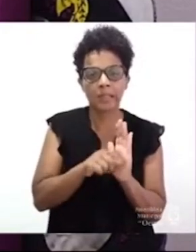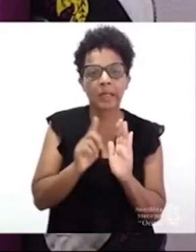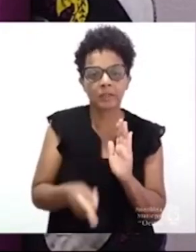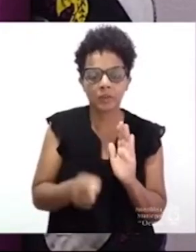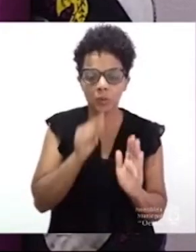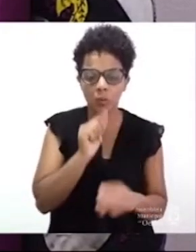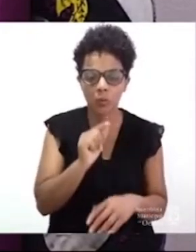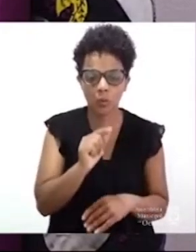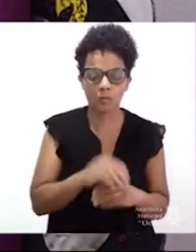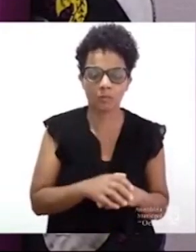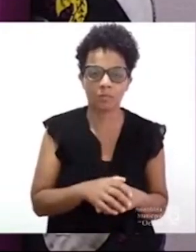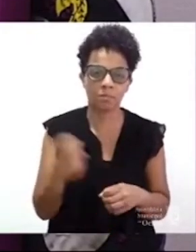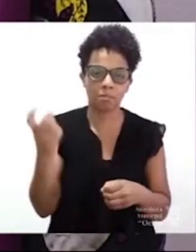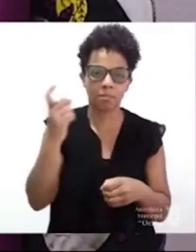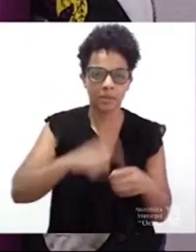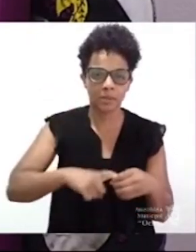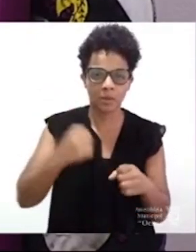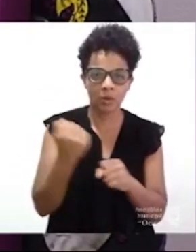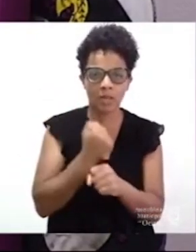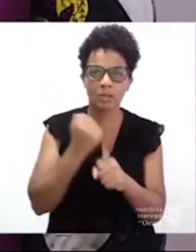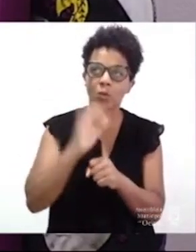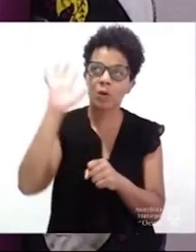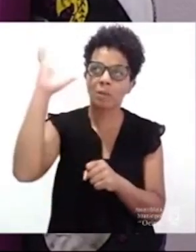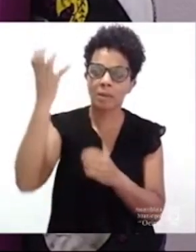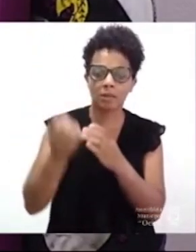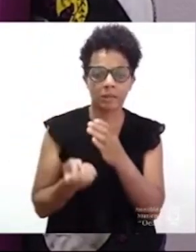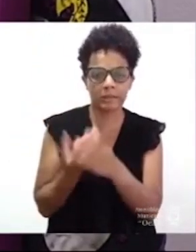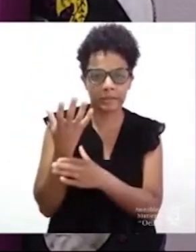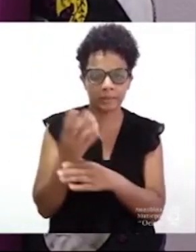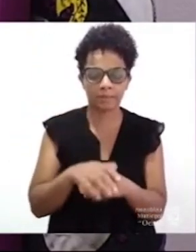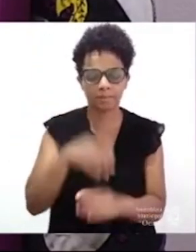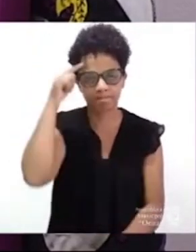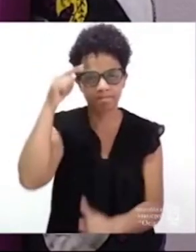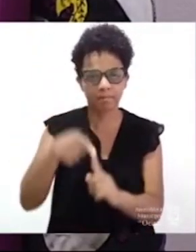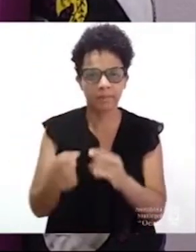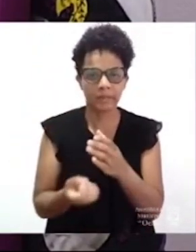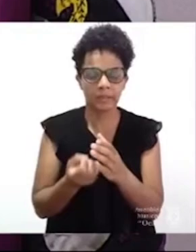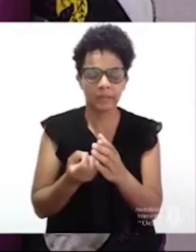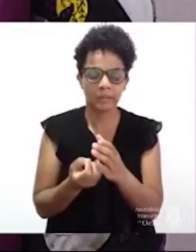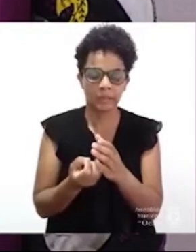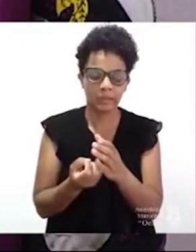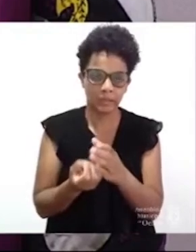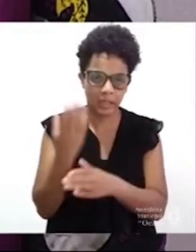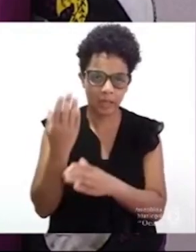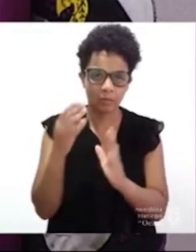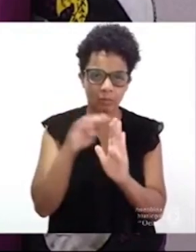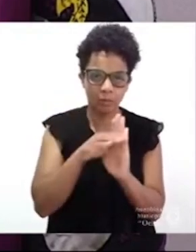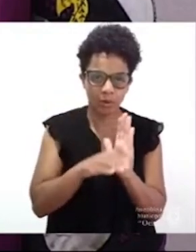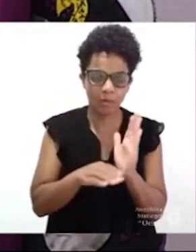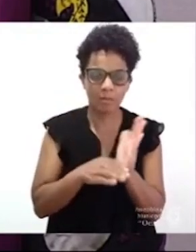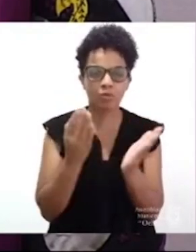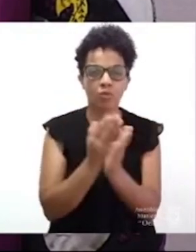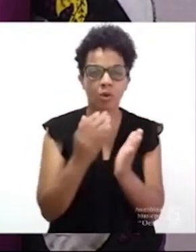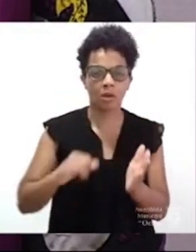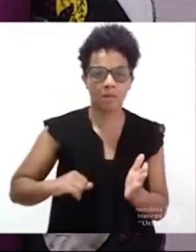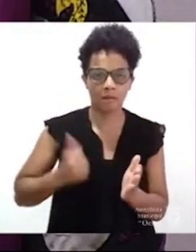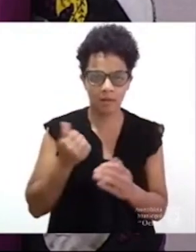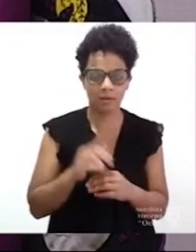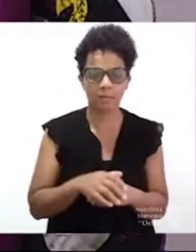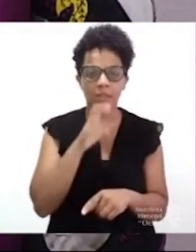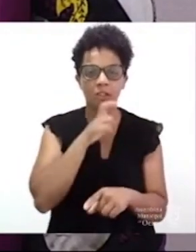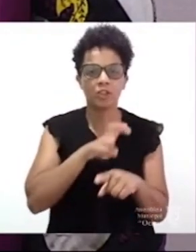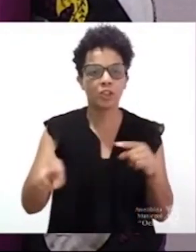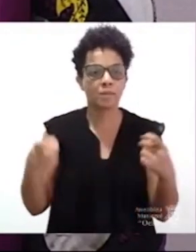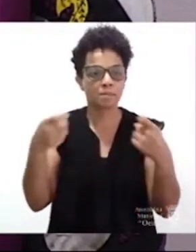selo parceiro para a ação climática. Pretendíamos construir o Programa Escola Verde, garantida a eficiência energética, para que a prazo